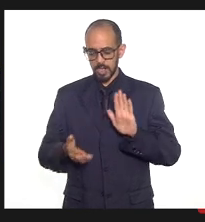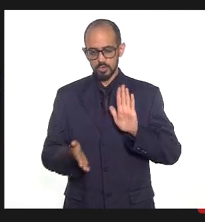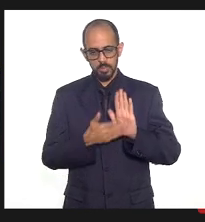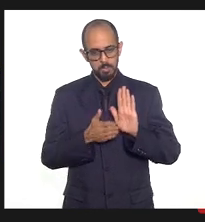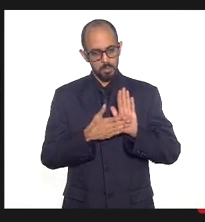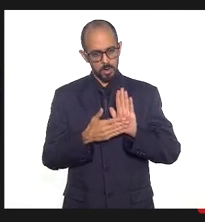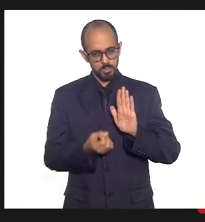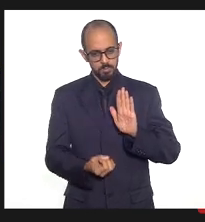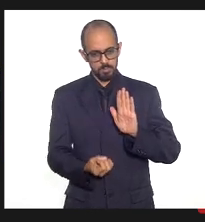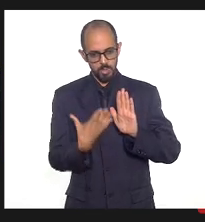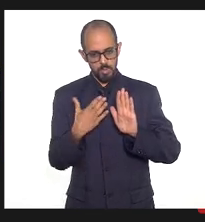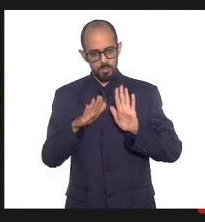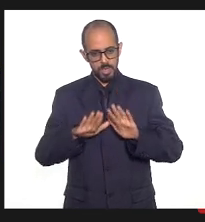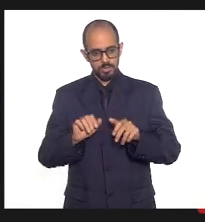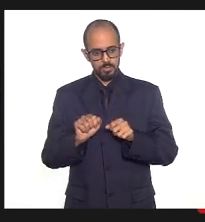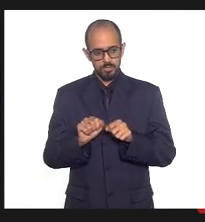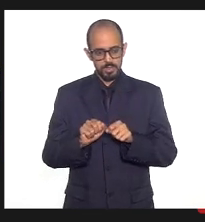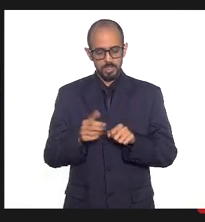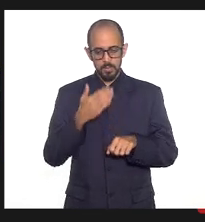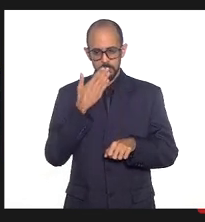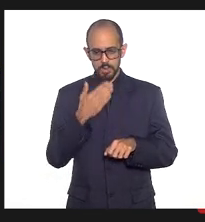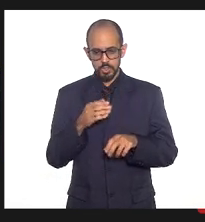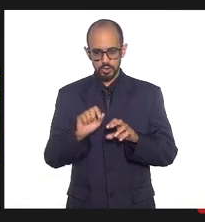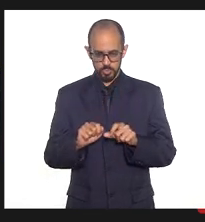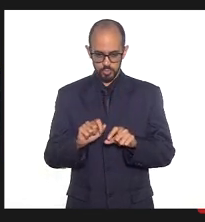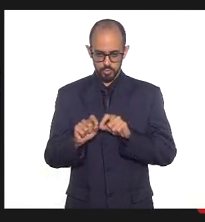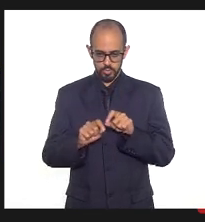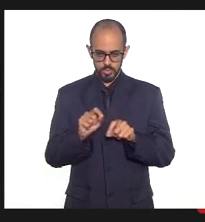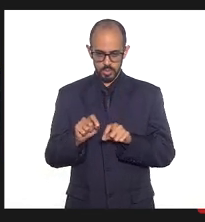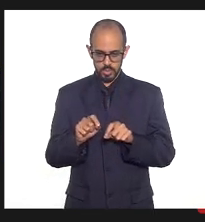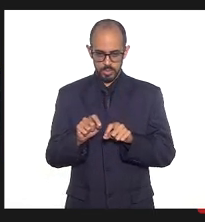eu queria já fazer um apelo à frente, que essa